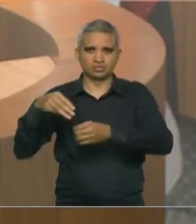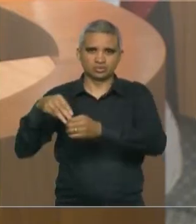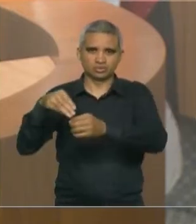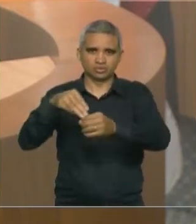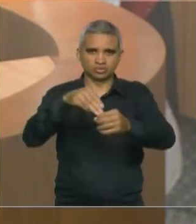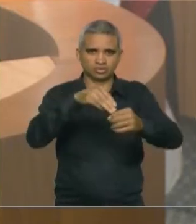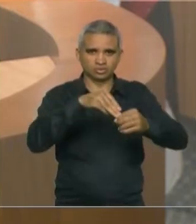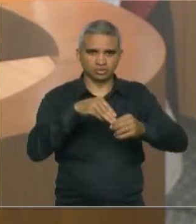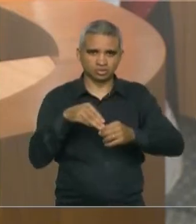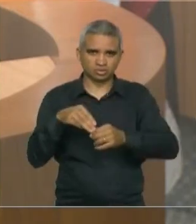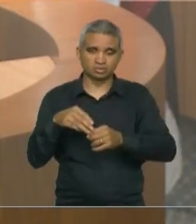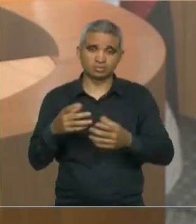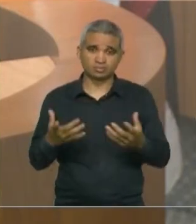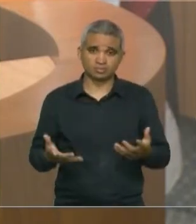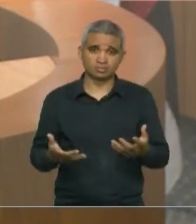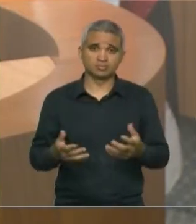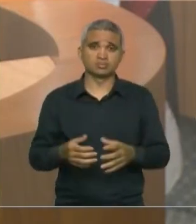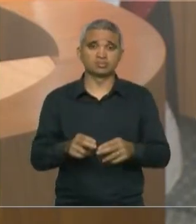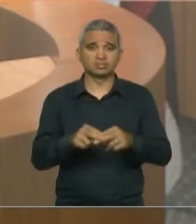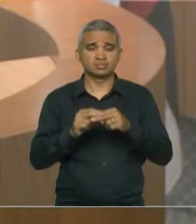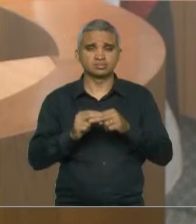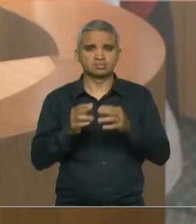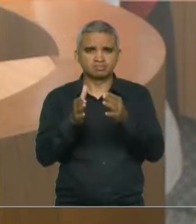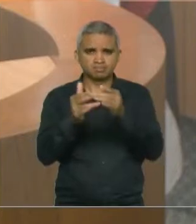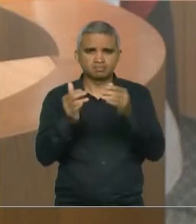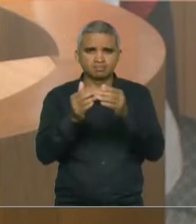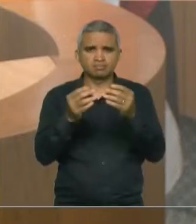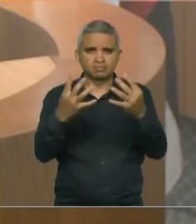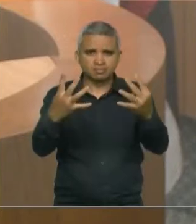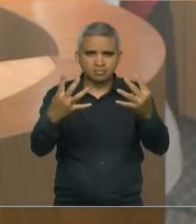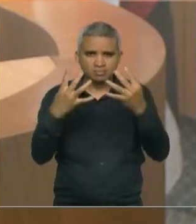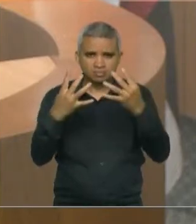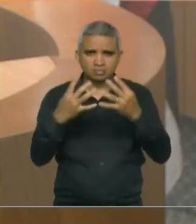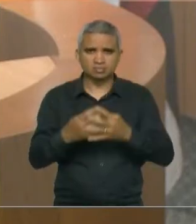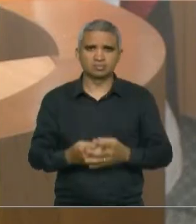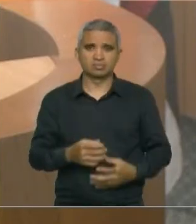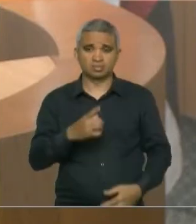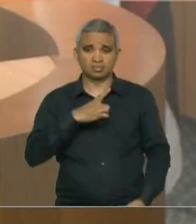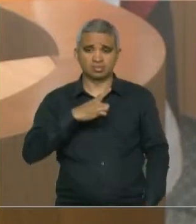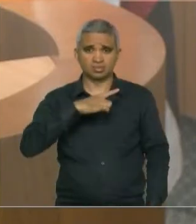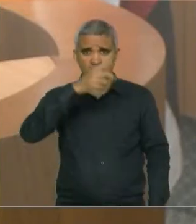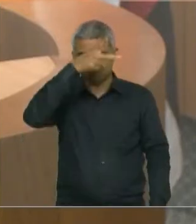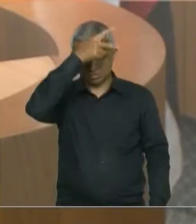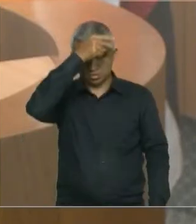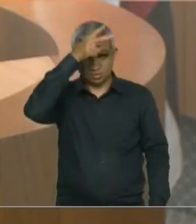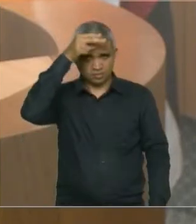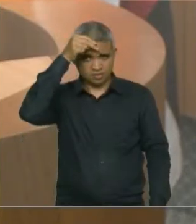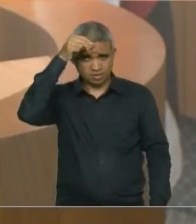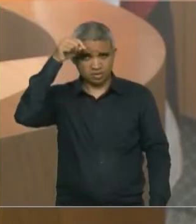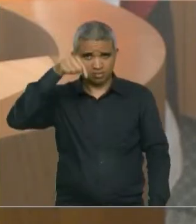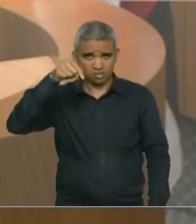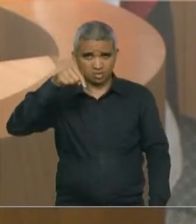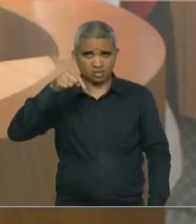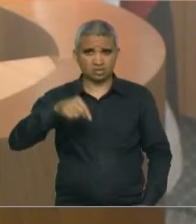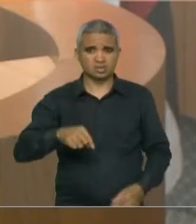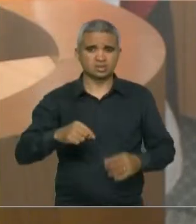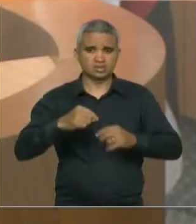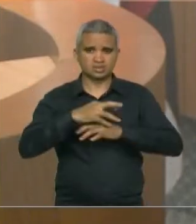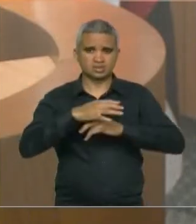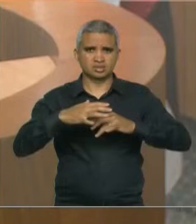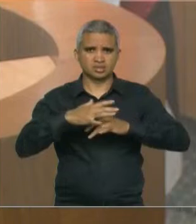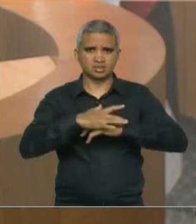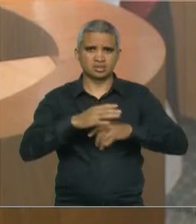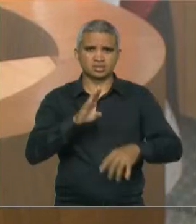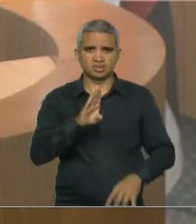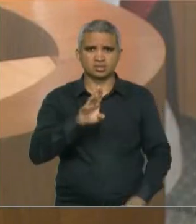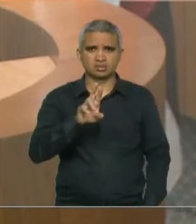aqui chamar a atenção que nós temos aqui um prefeito municipal de uma cidade pequena para a média, da cidade de Buritirana, o